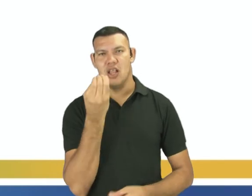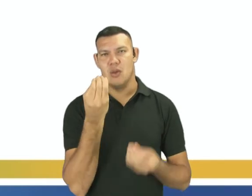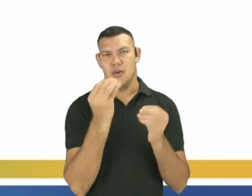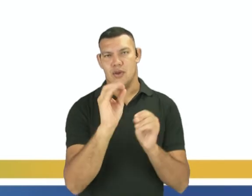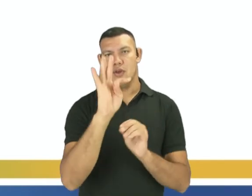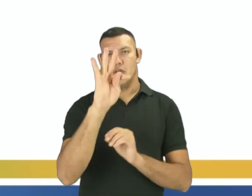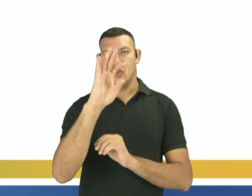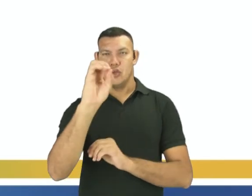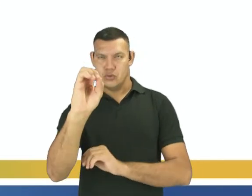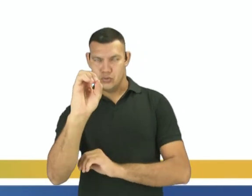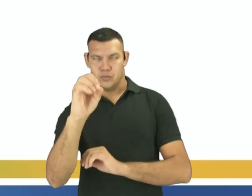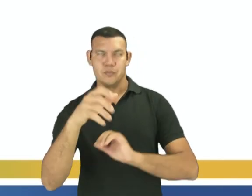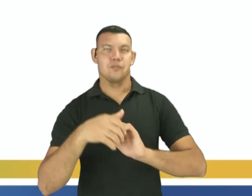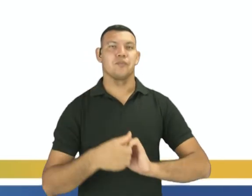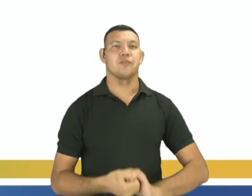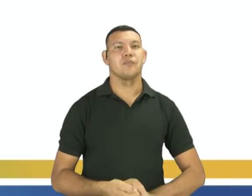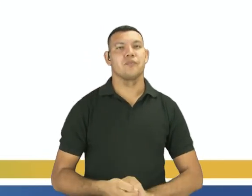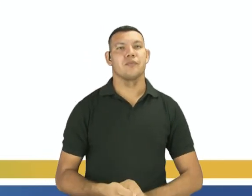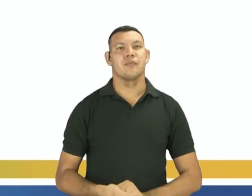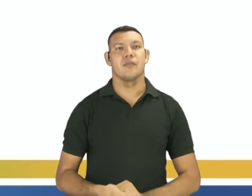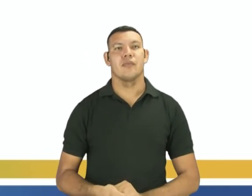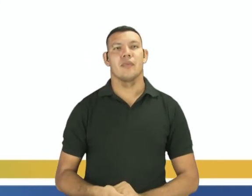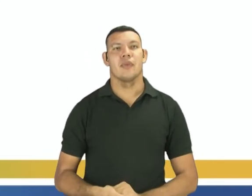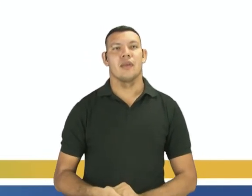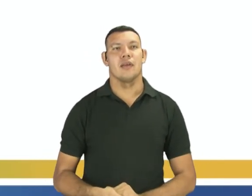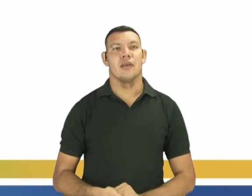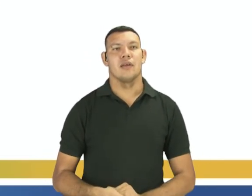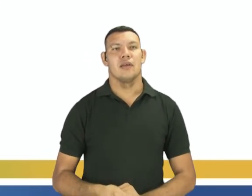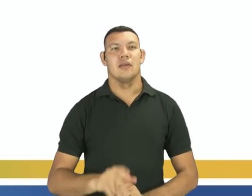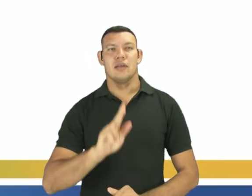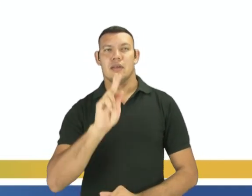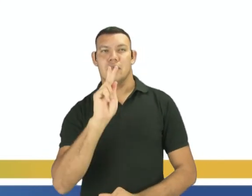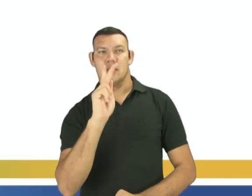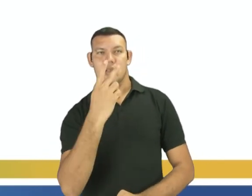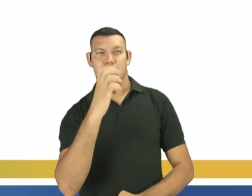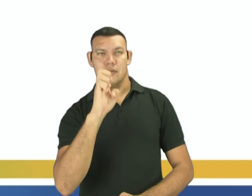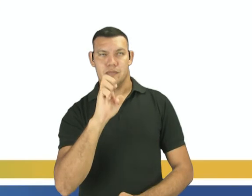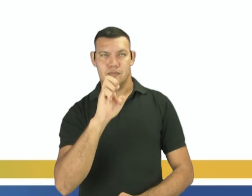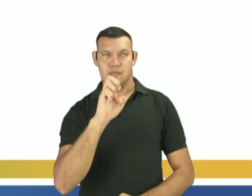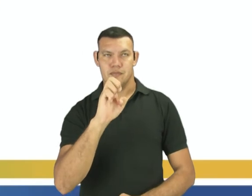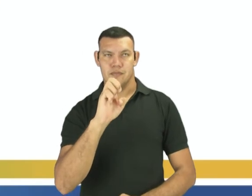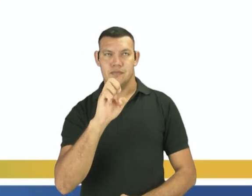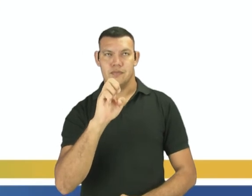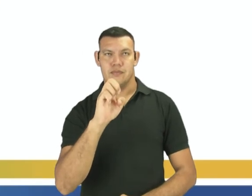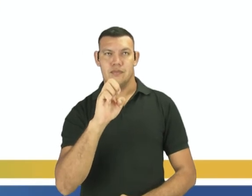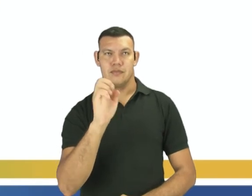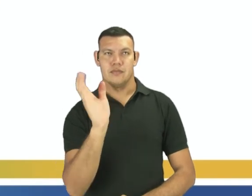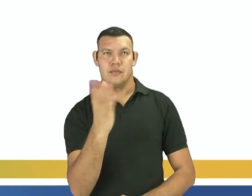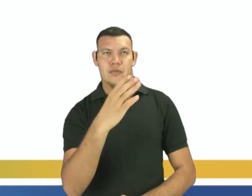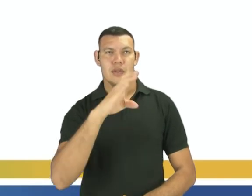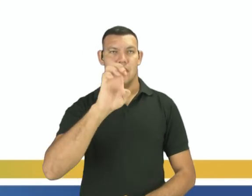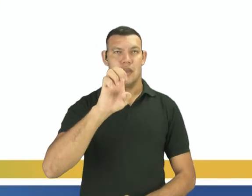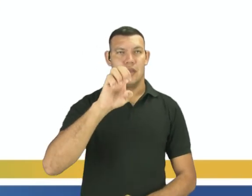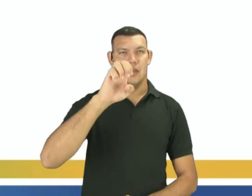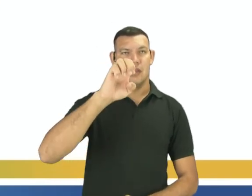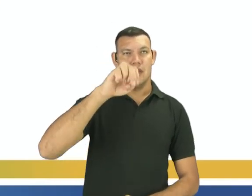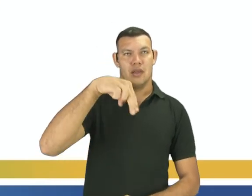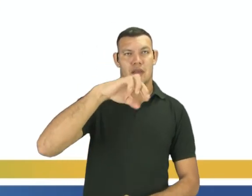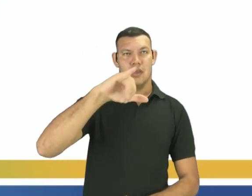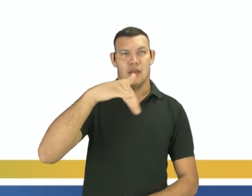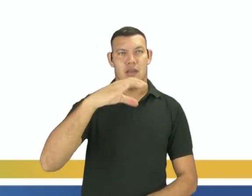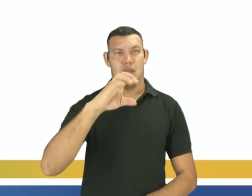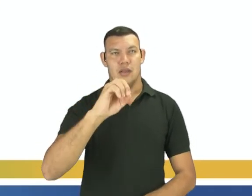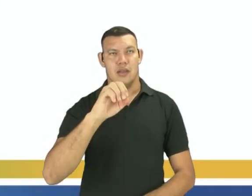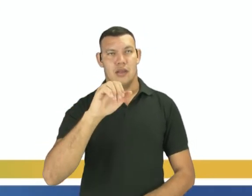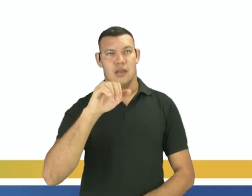infinitivo. Próxima frase, he enjoyed, o verbo to meet, us at the tennis court. Ele